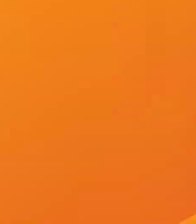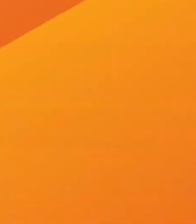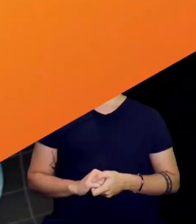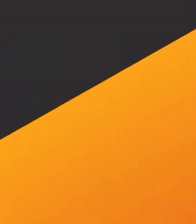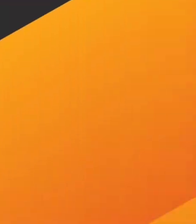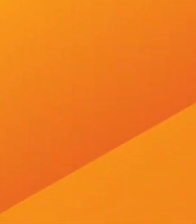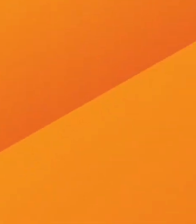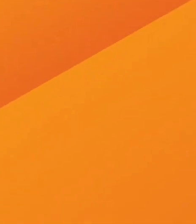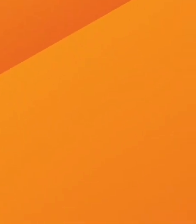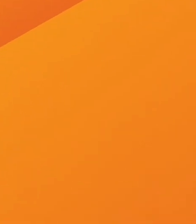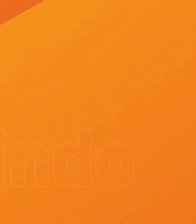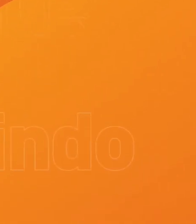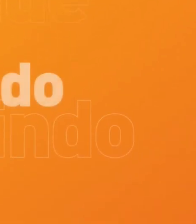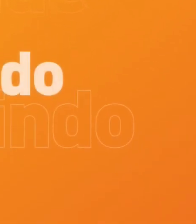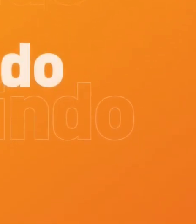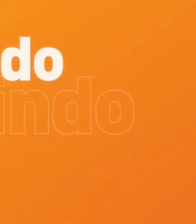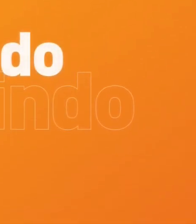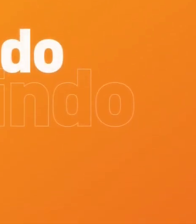daqui a pouco.